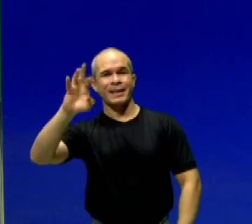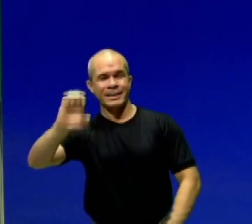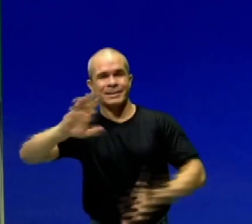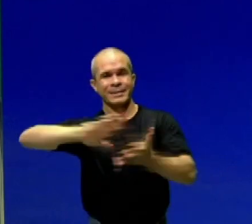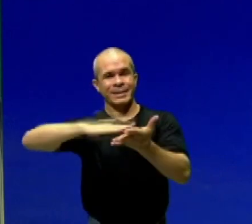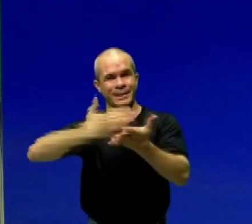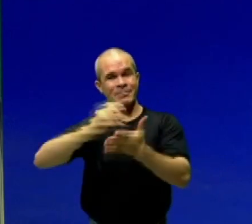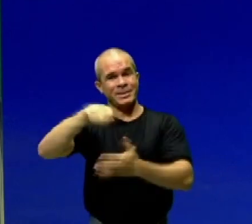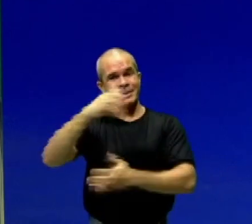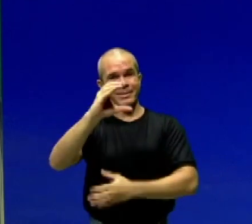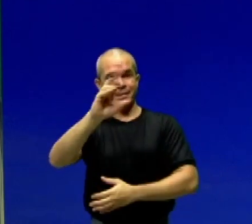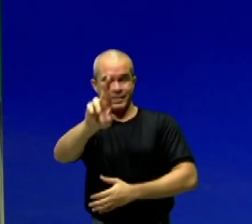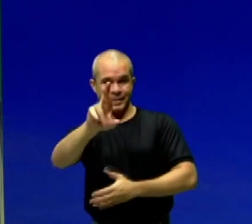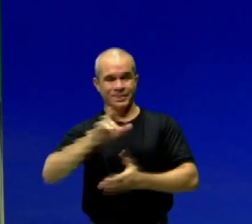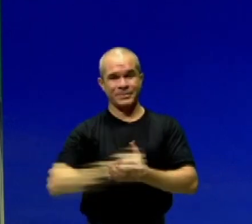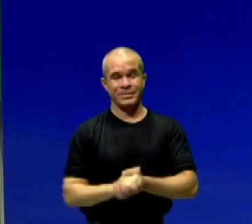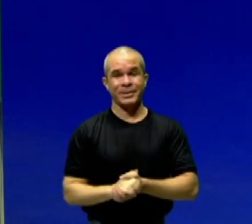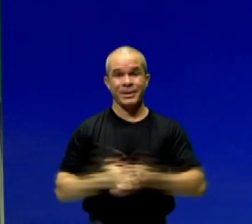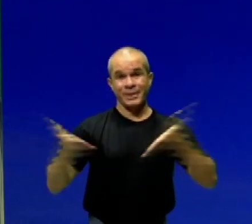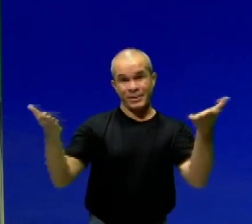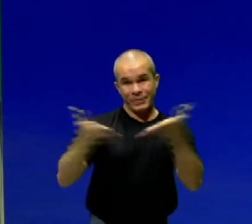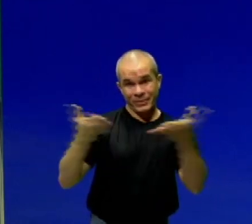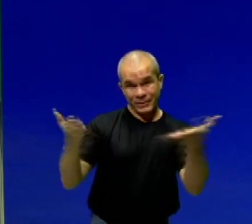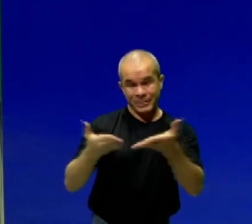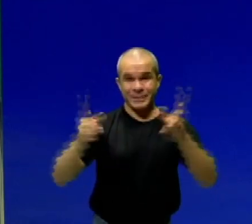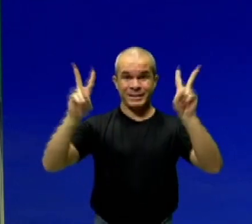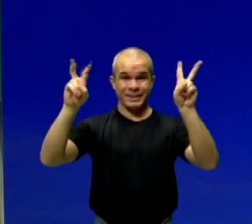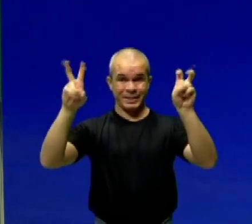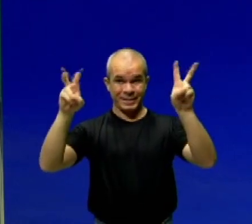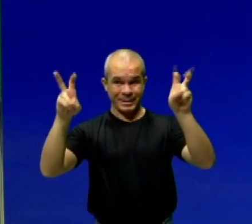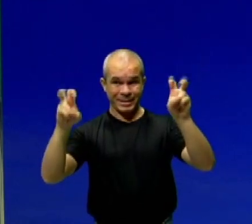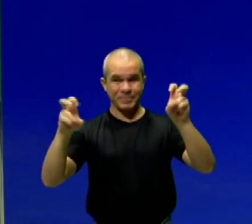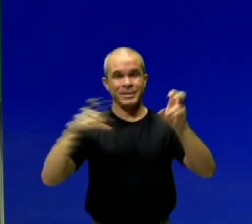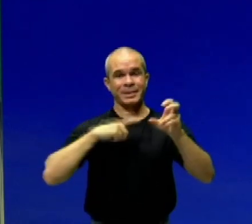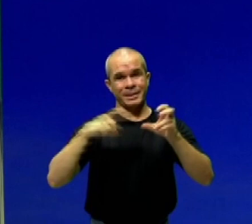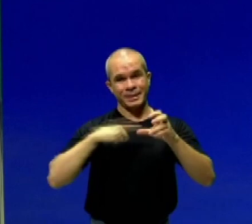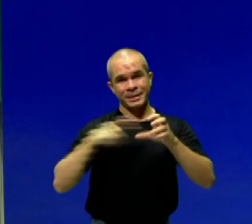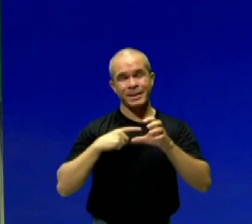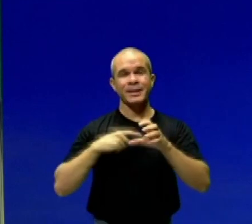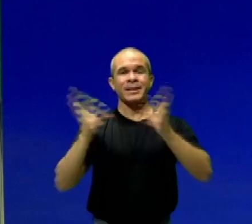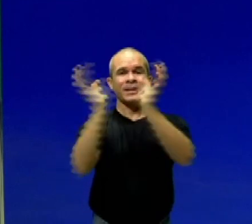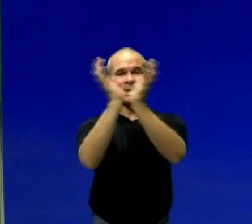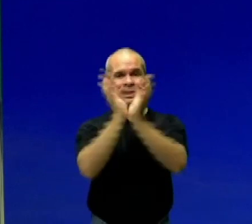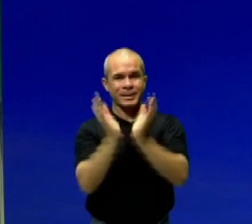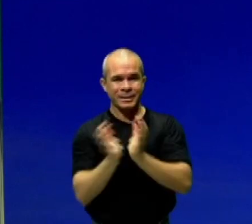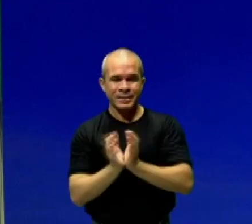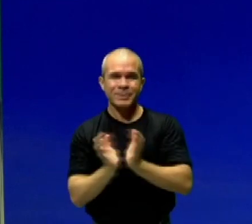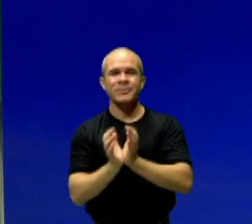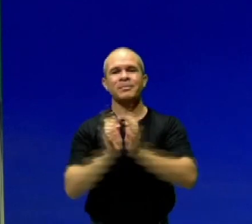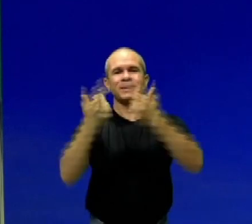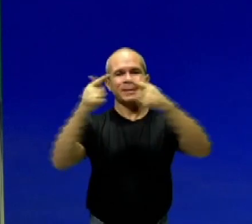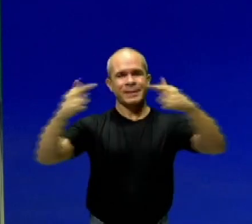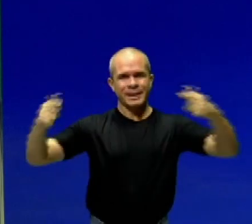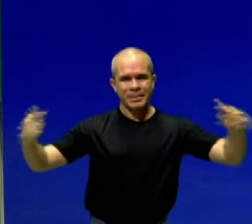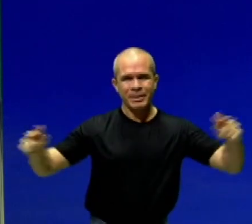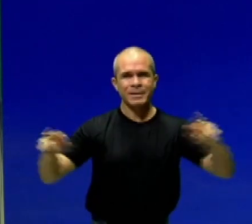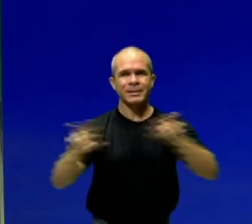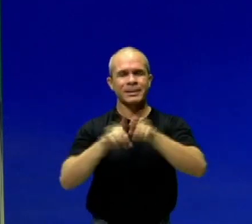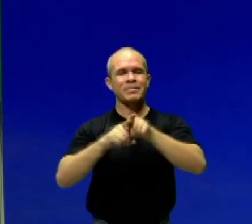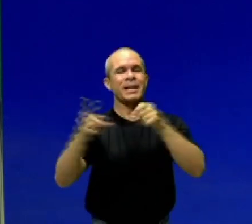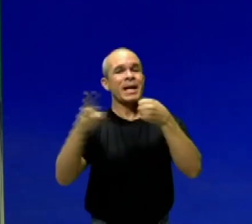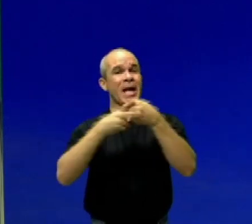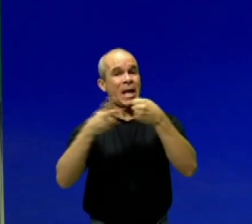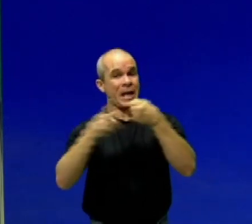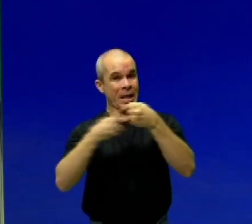Clayton. Today, we are going to talk about word classes, simple present, and present continuous. Então,